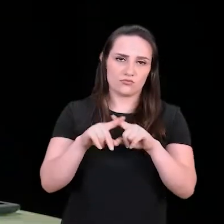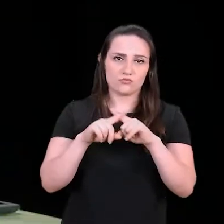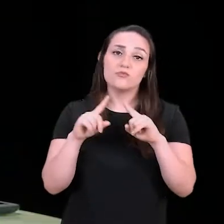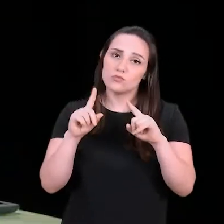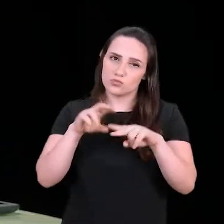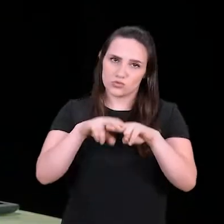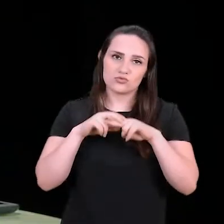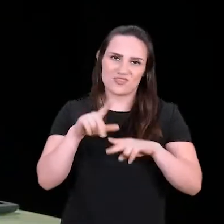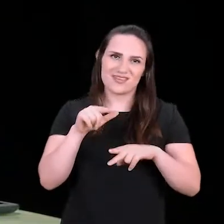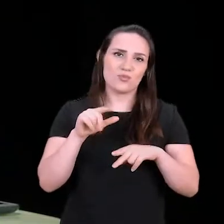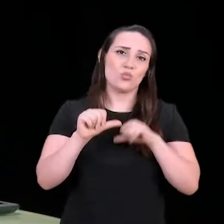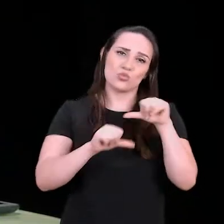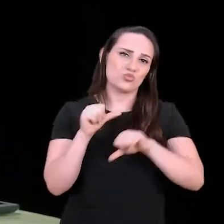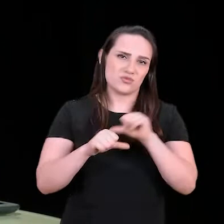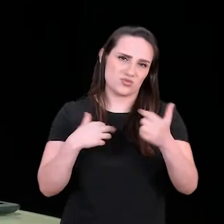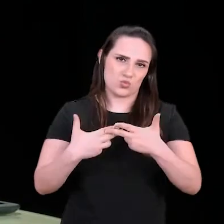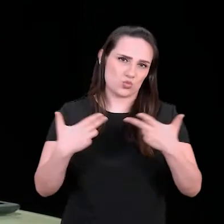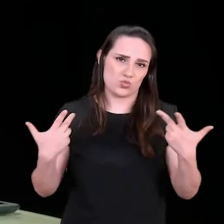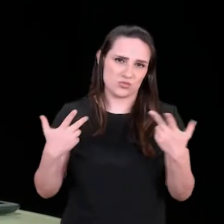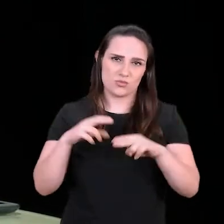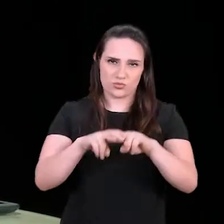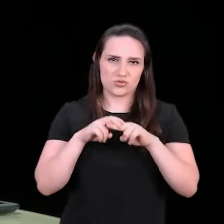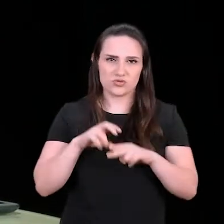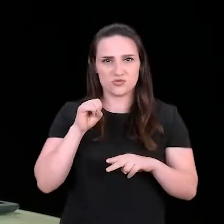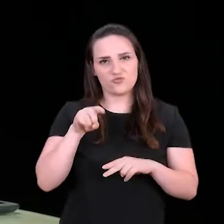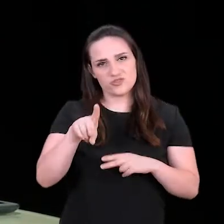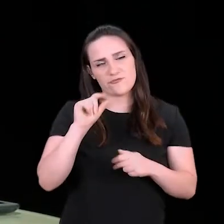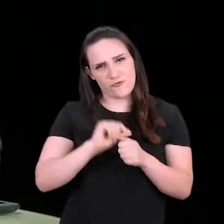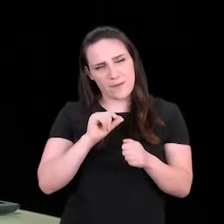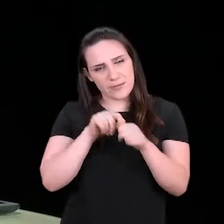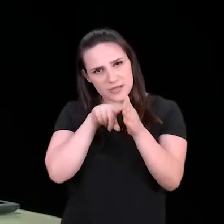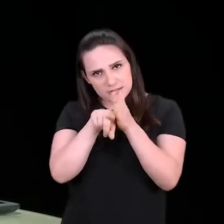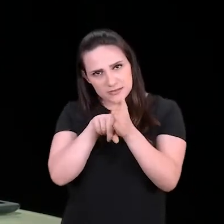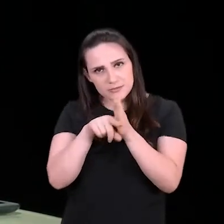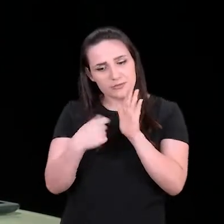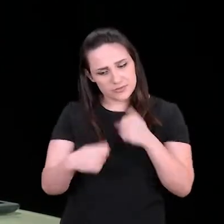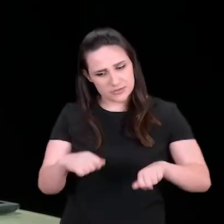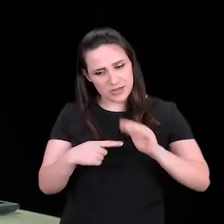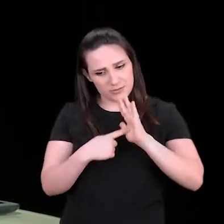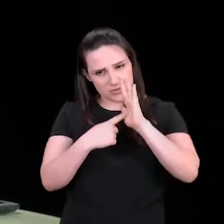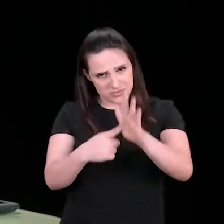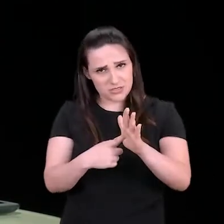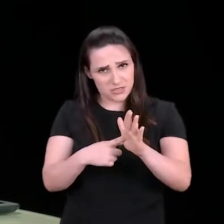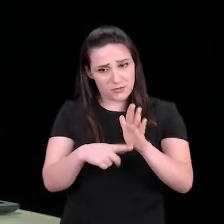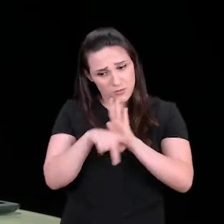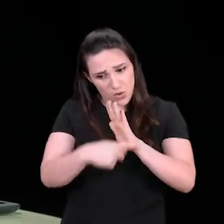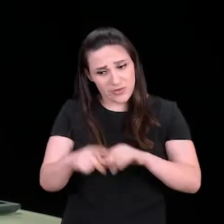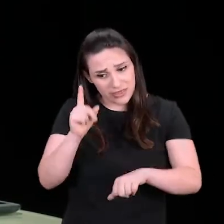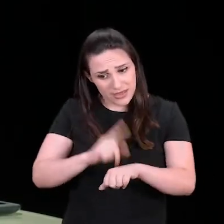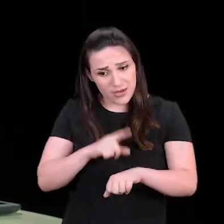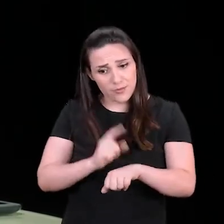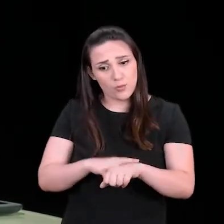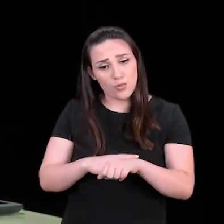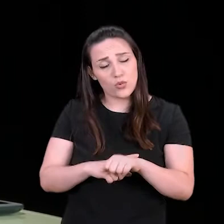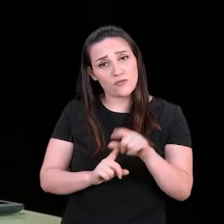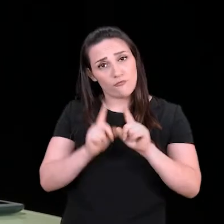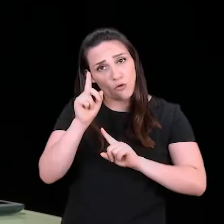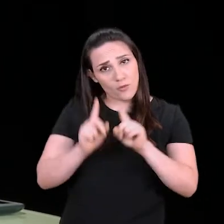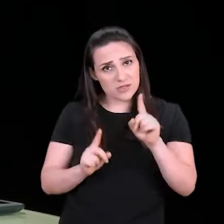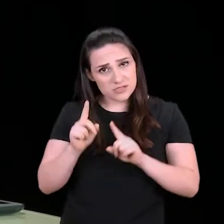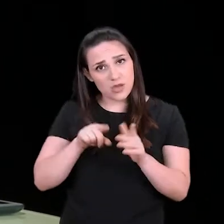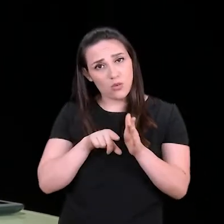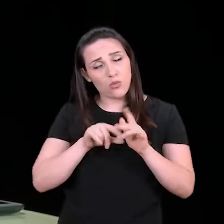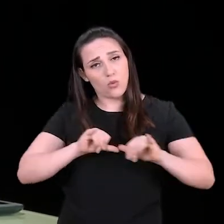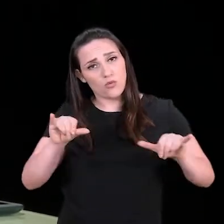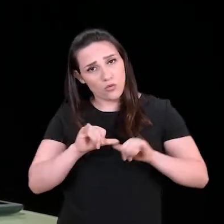no sentido em que, como pesquisador, você tem que apresentar a sua pesquisa. Eu apresentei em 2018,